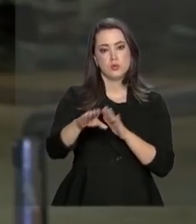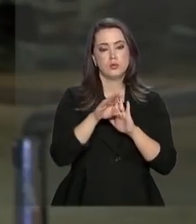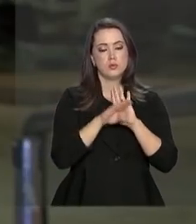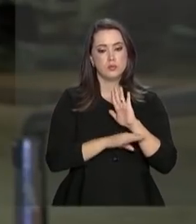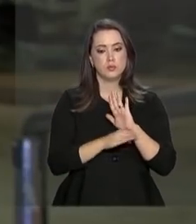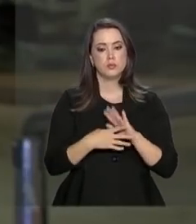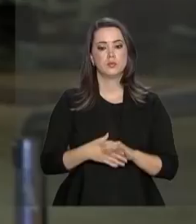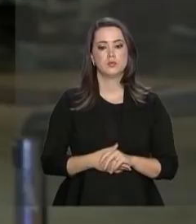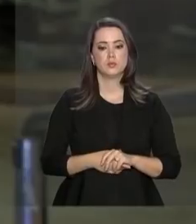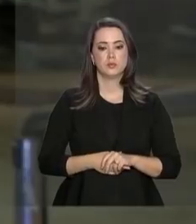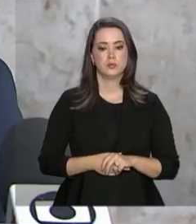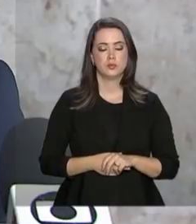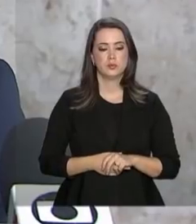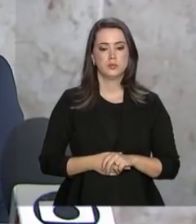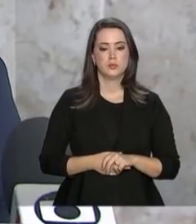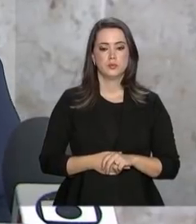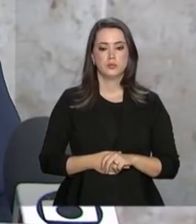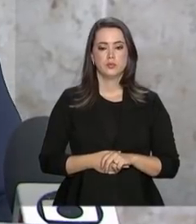projetos